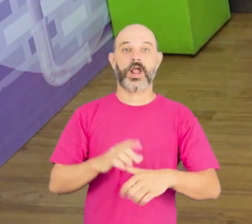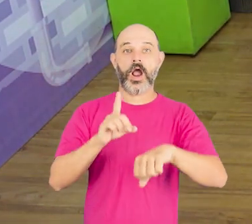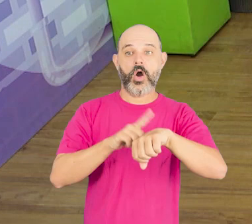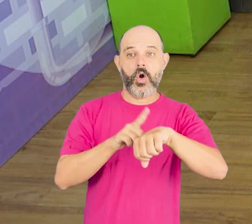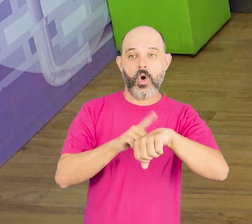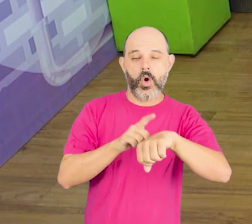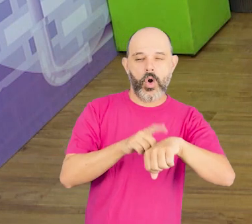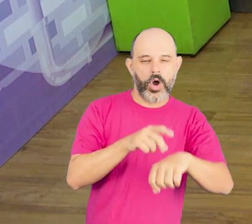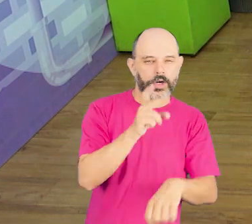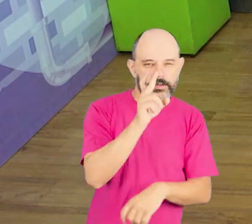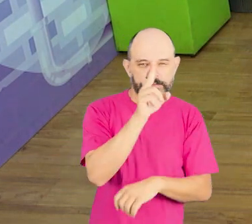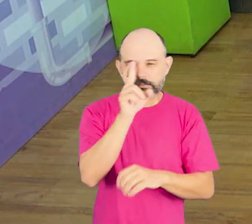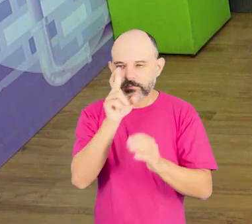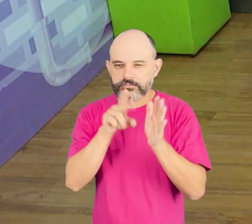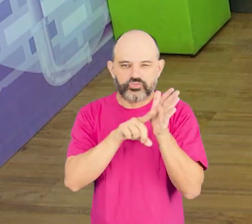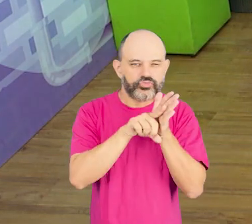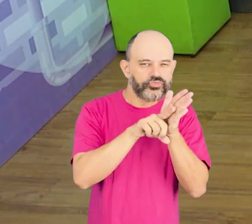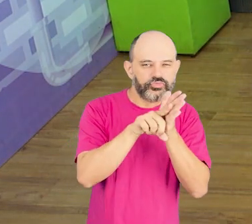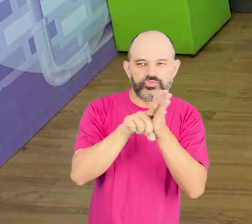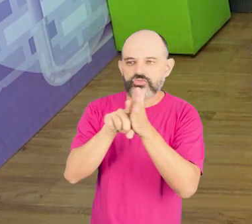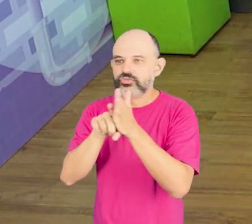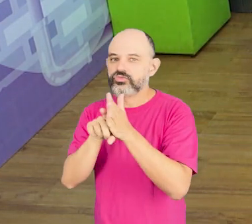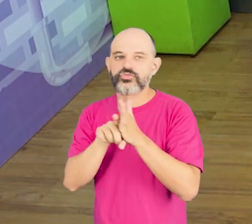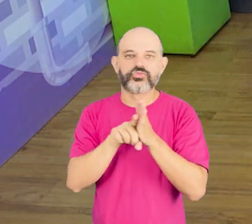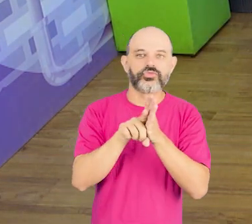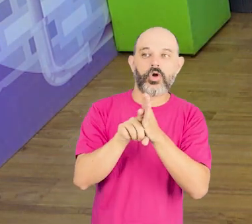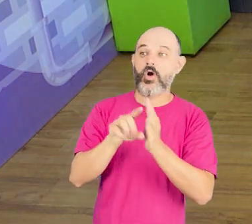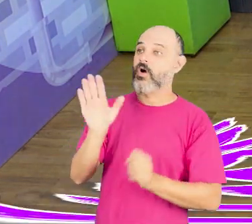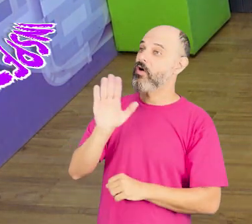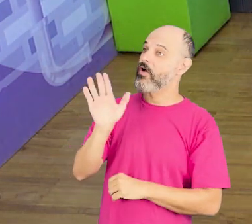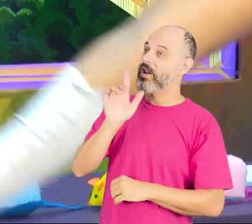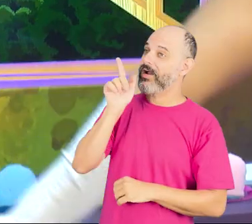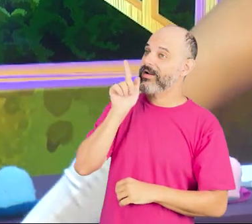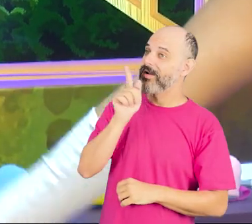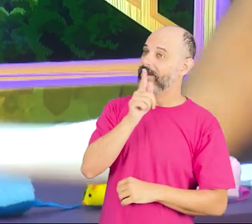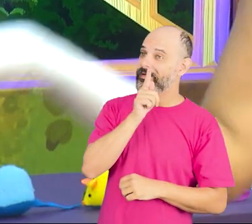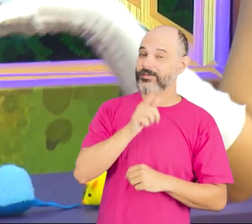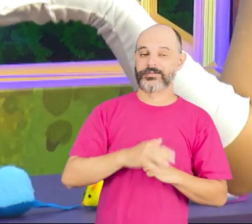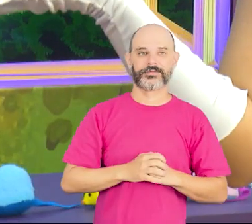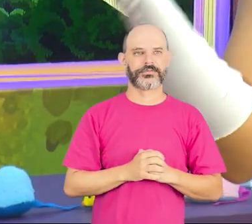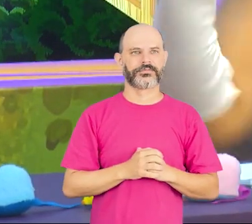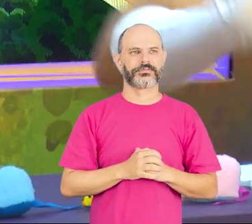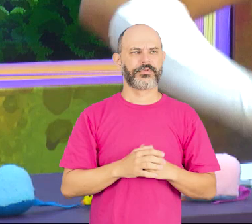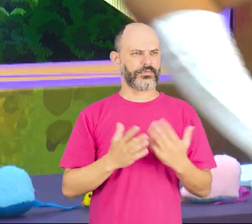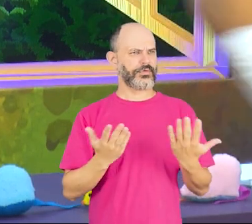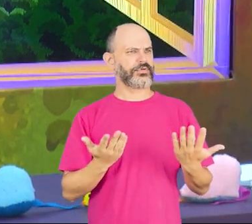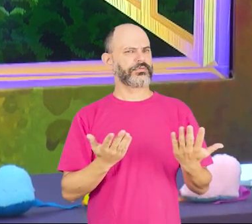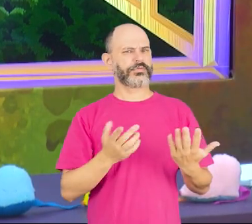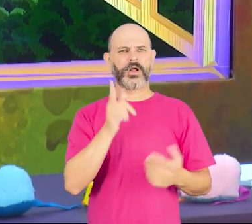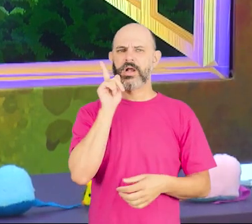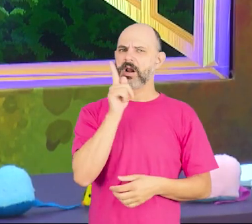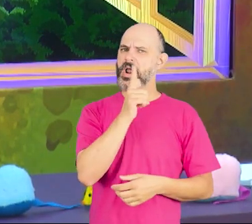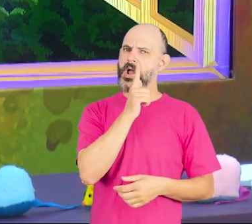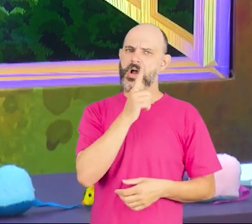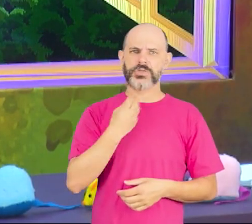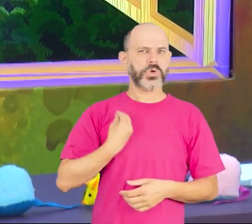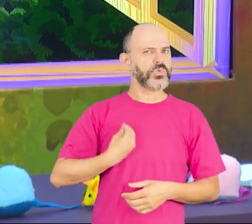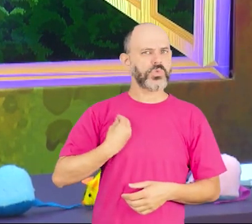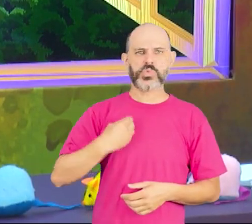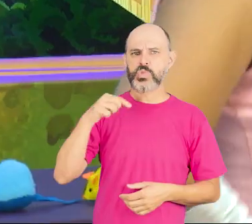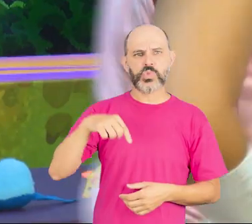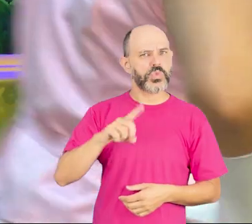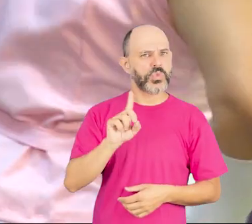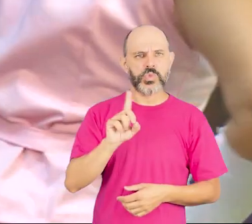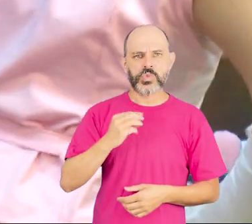Hora da inspeção! Olá, diretora Gláucia! A diretora Gláucia não está